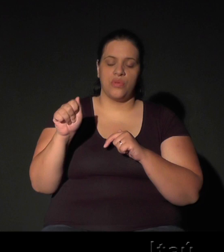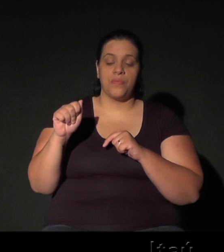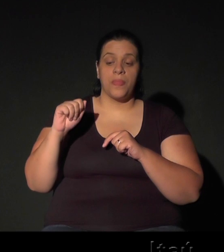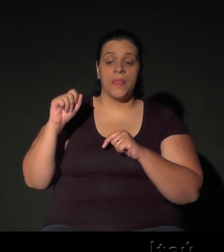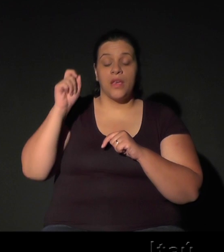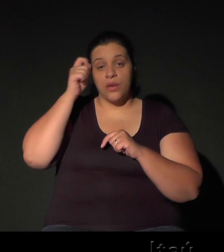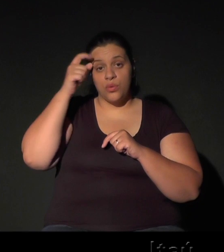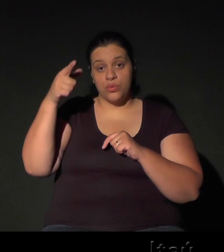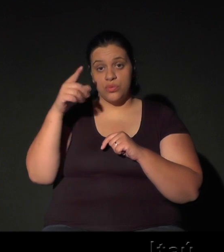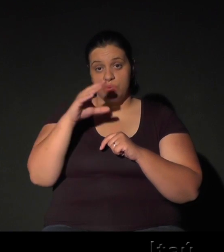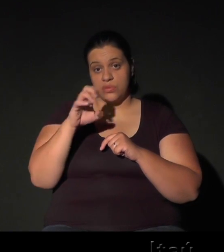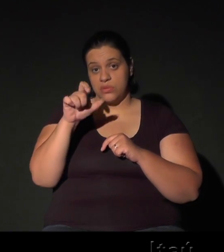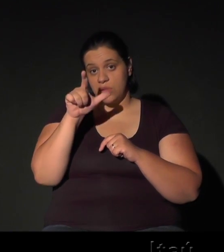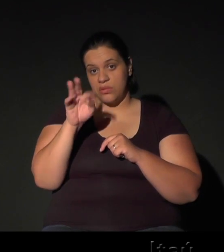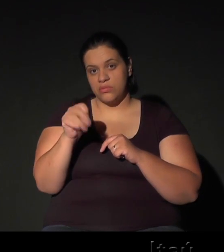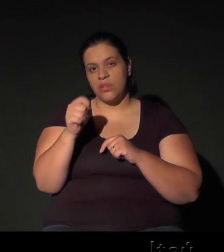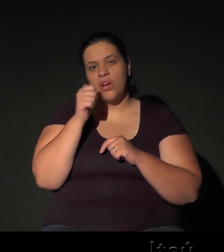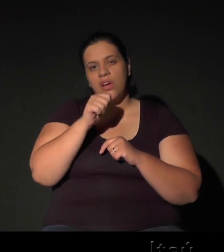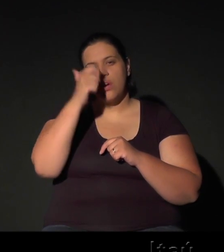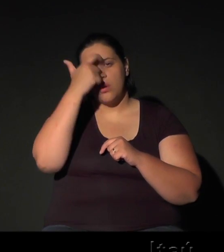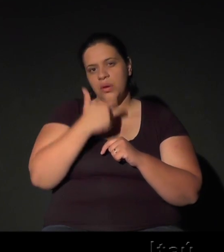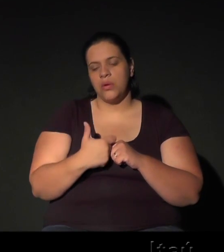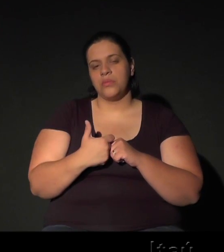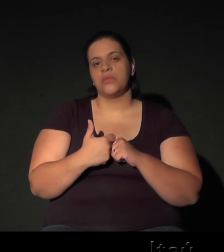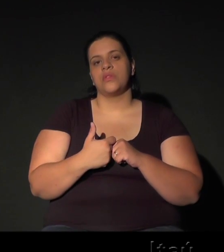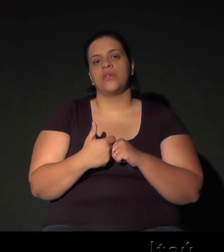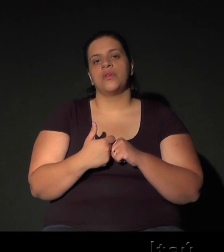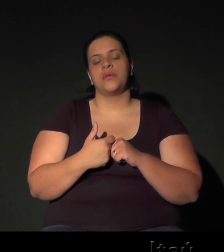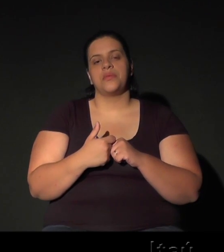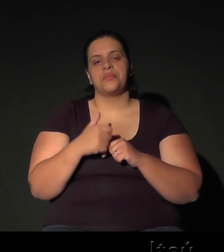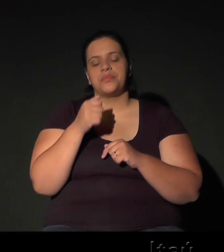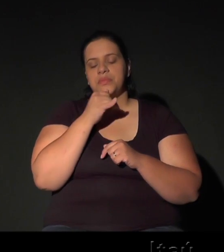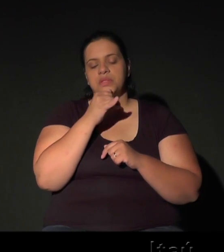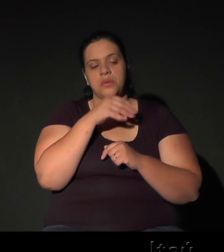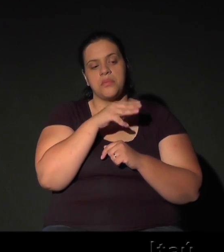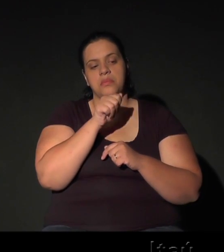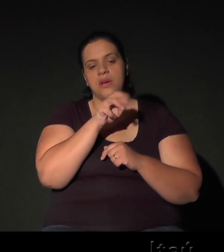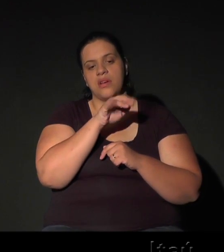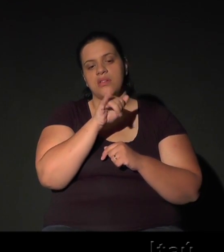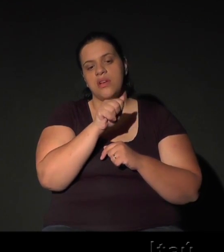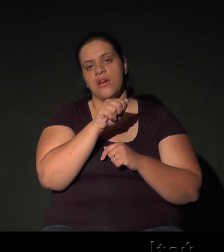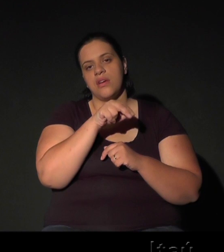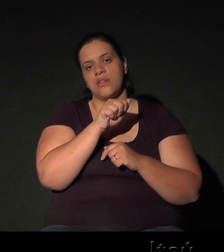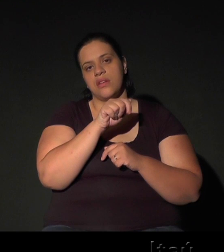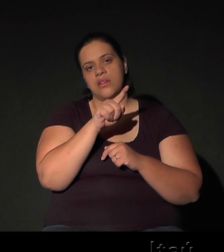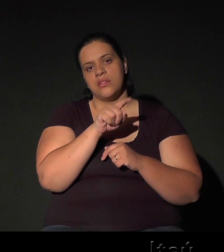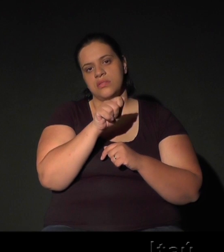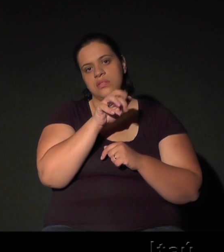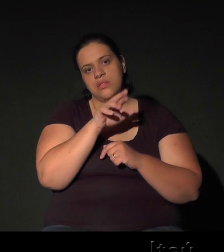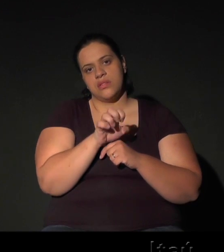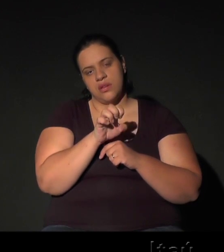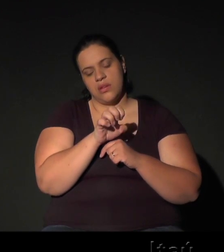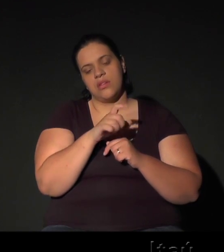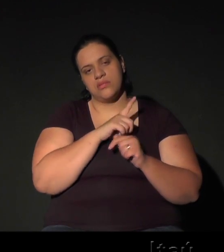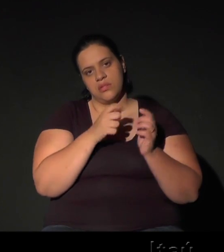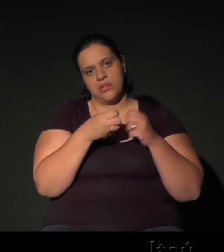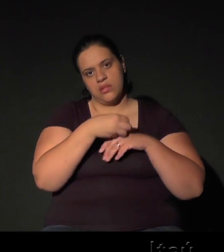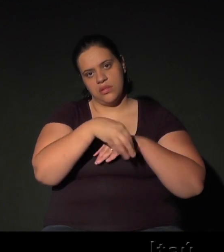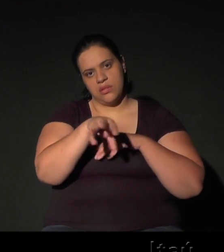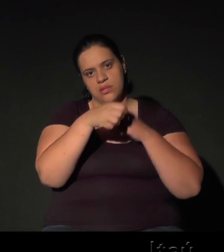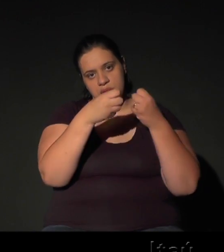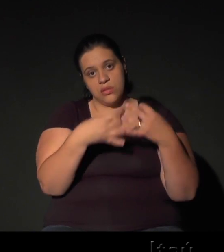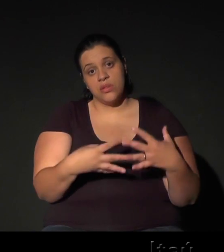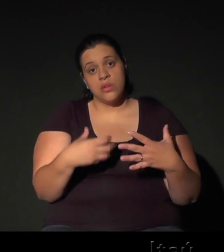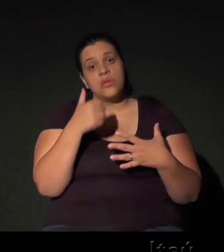e a própria mulher por exemplo a Maria Nazaré ela tem um outro livro Tristão isoda que fala sobre isso a mulher